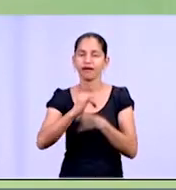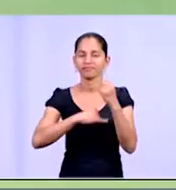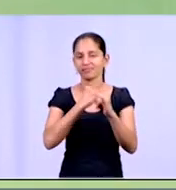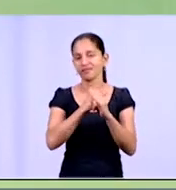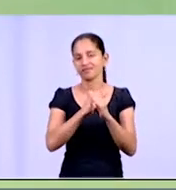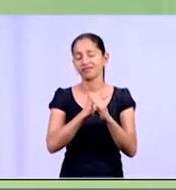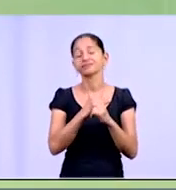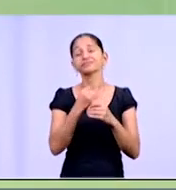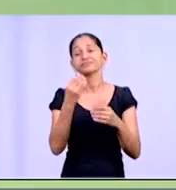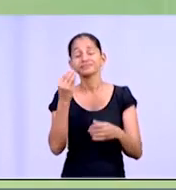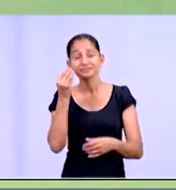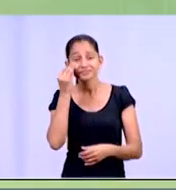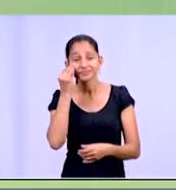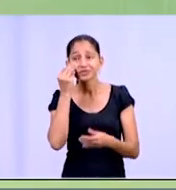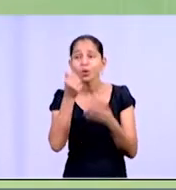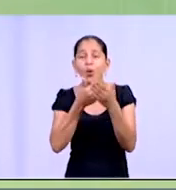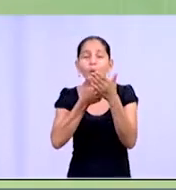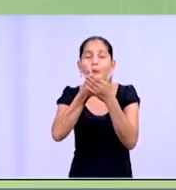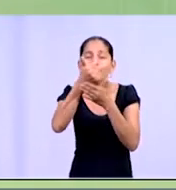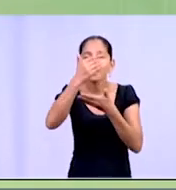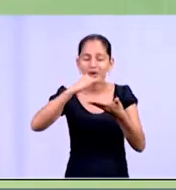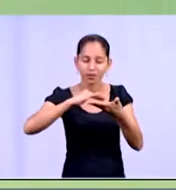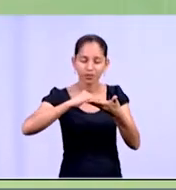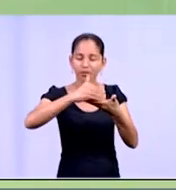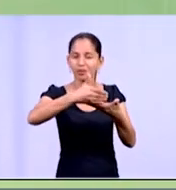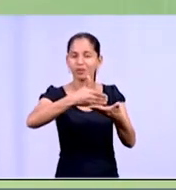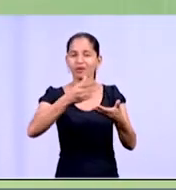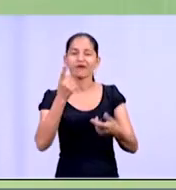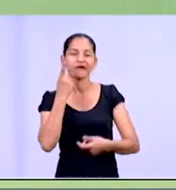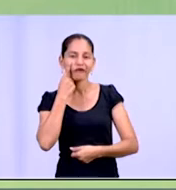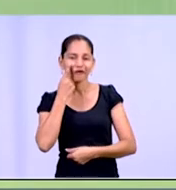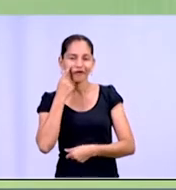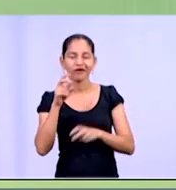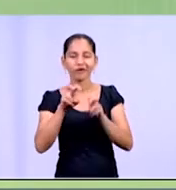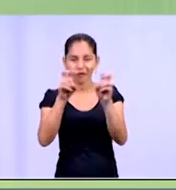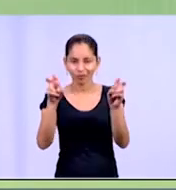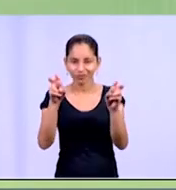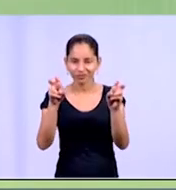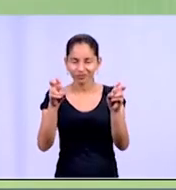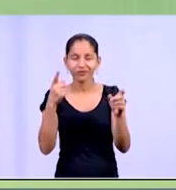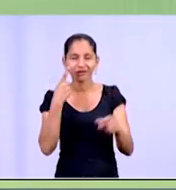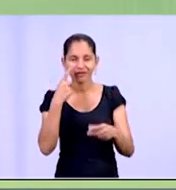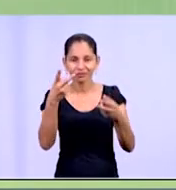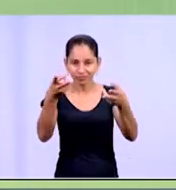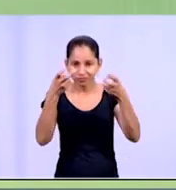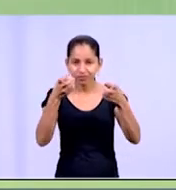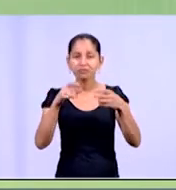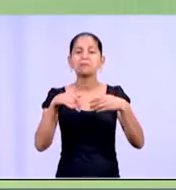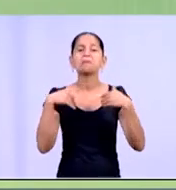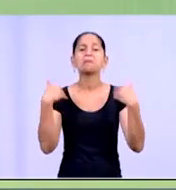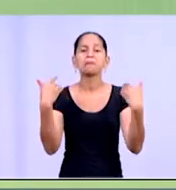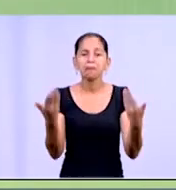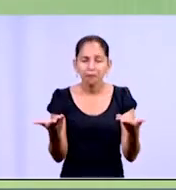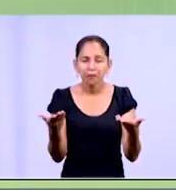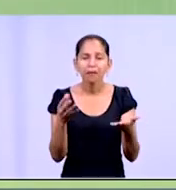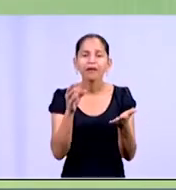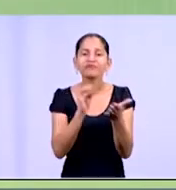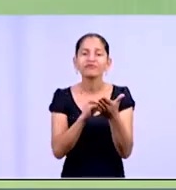E olha o nosso primeiro computador pessoal, gente. Olha, vamos dar uma olhada aqui. Professor, cadê o